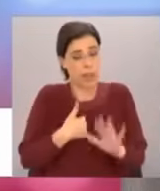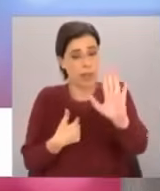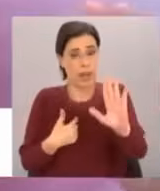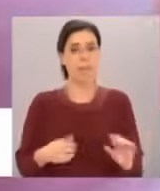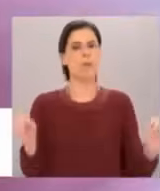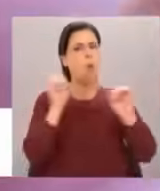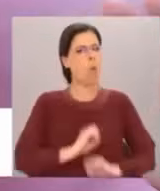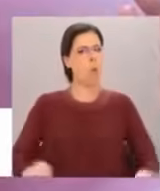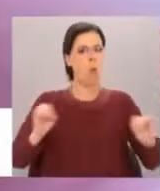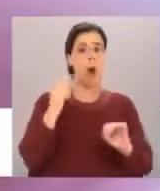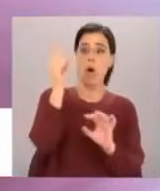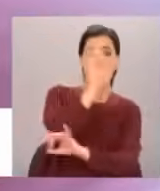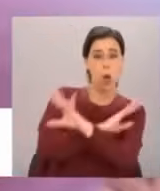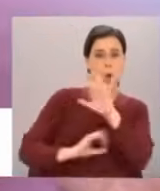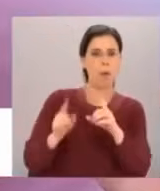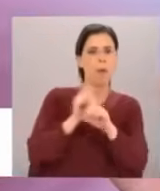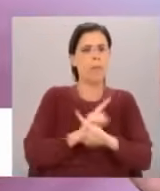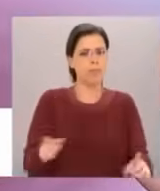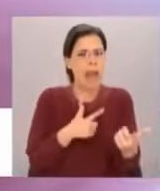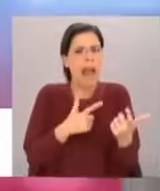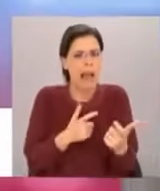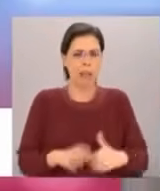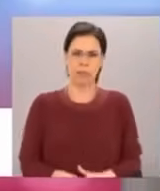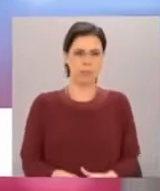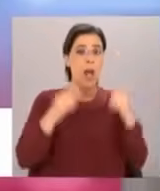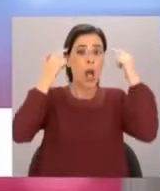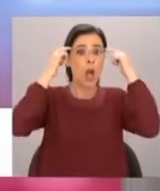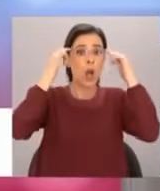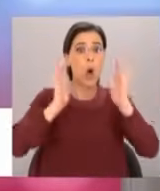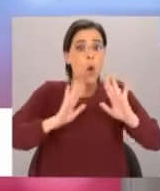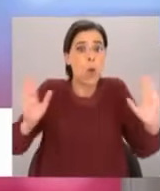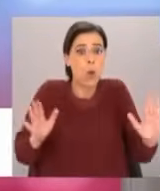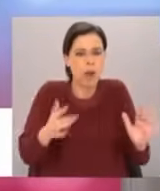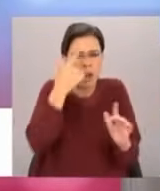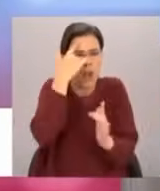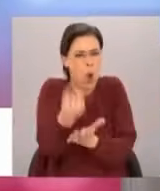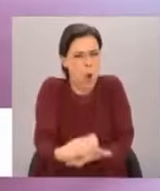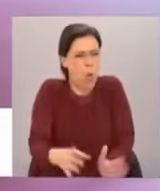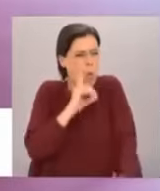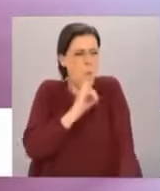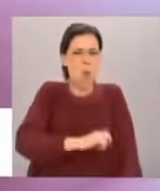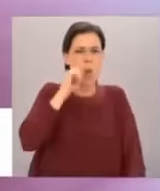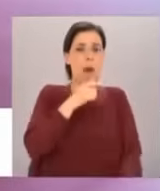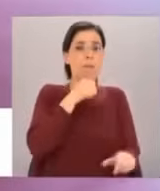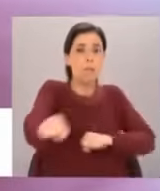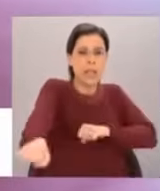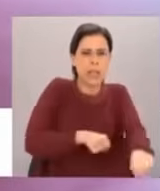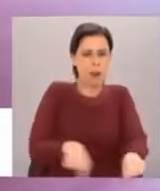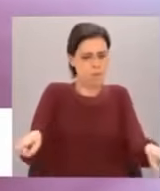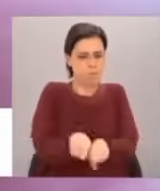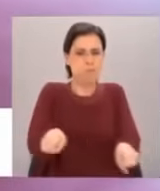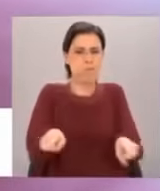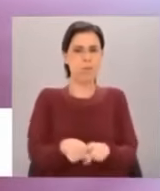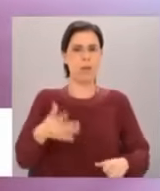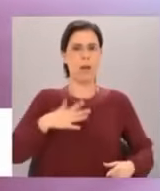corrigir não há nenhum país da União Europeia tem a proibir a caça está uma loucura e não lembra ninguém isto é uma ditadura a